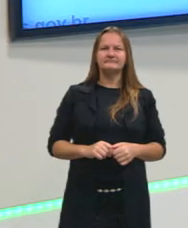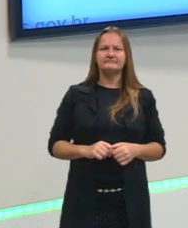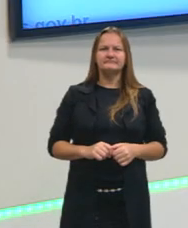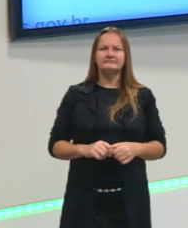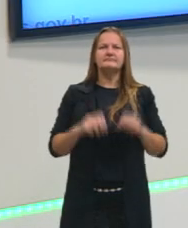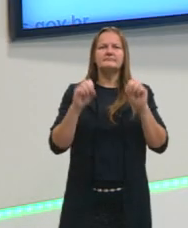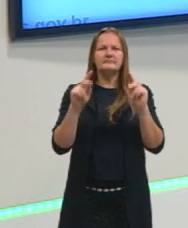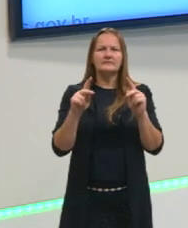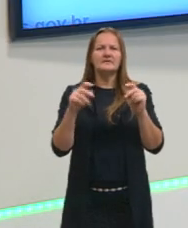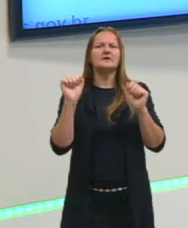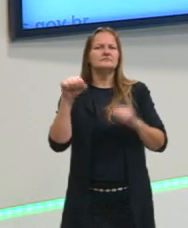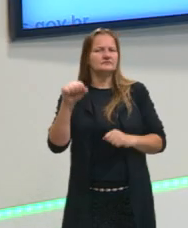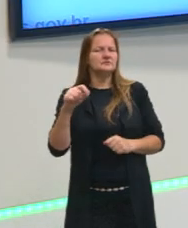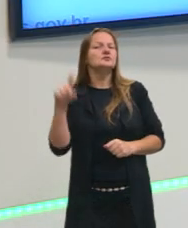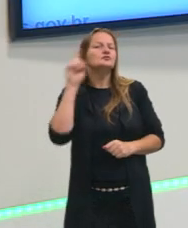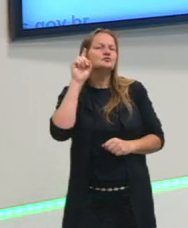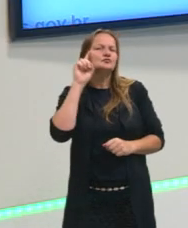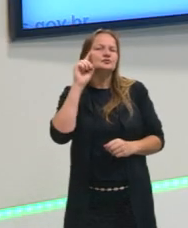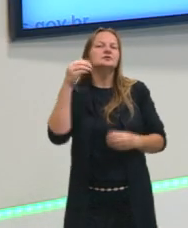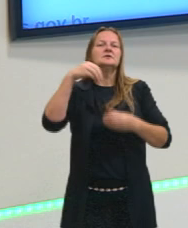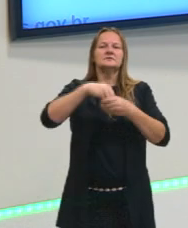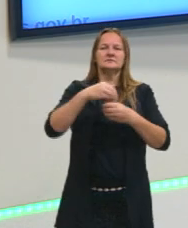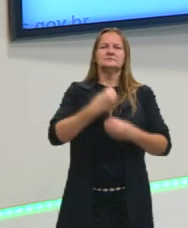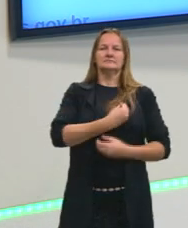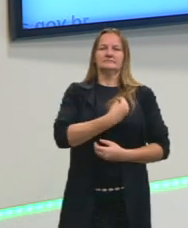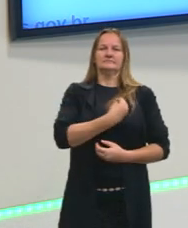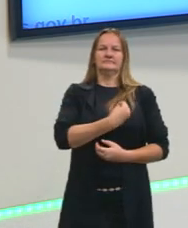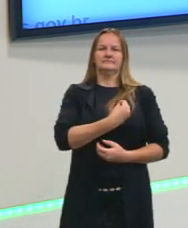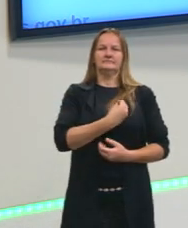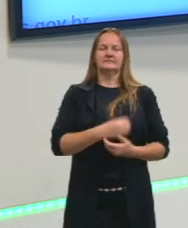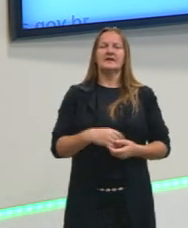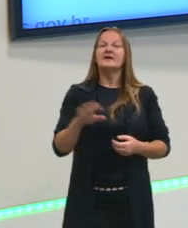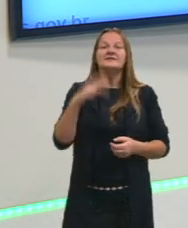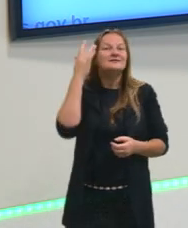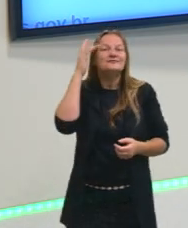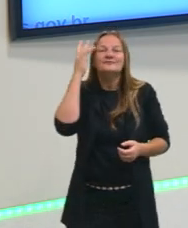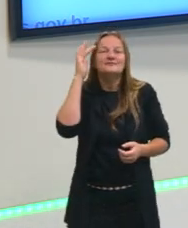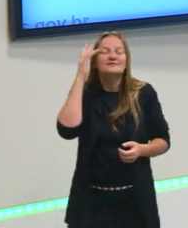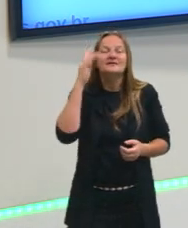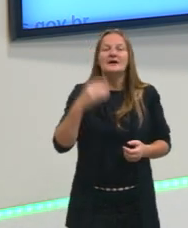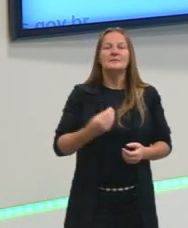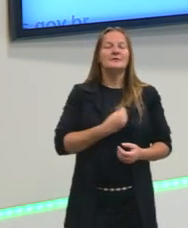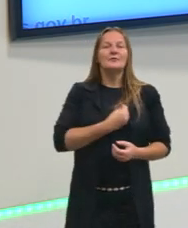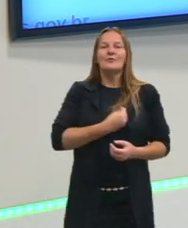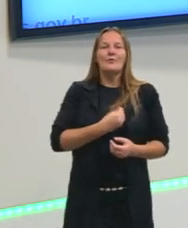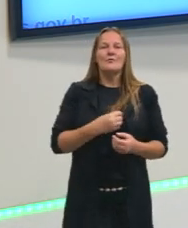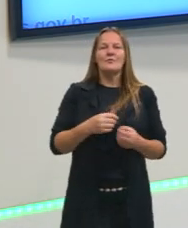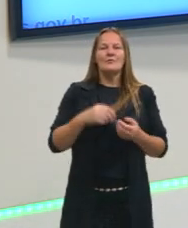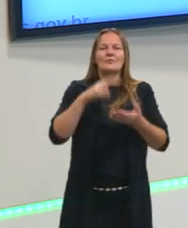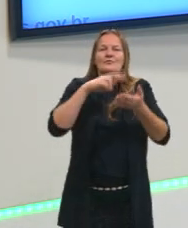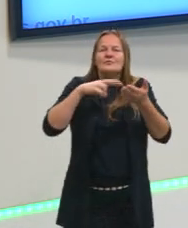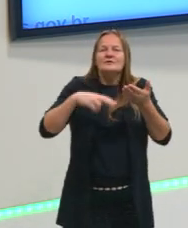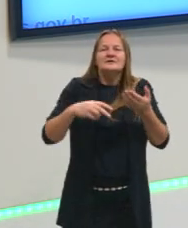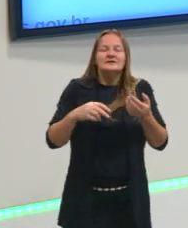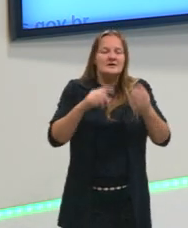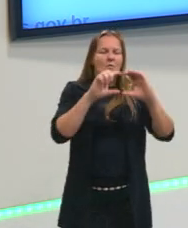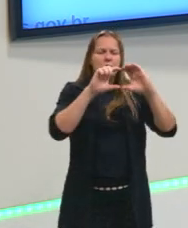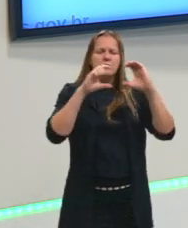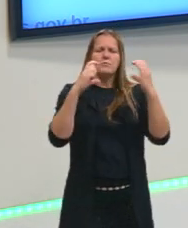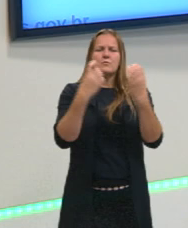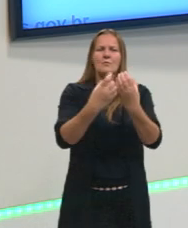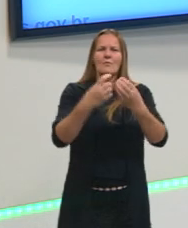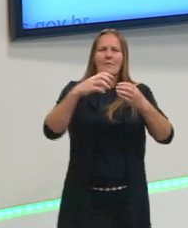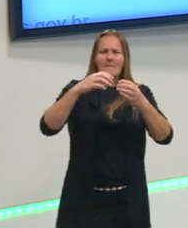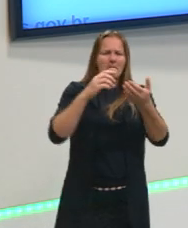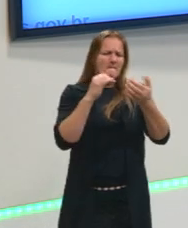então sim nosso dia a dia eles estão extremamente presente muitas vezes a gente nem sabe né realiza a leitura né dos rótulos que a